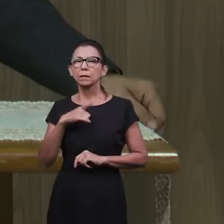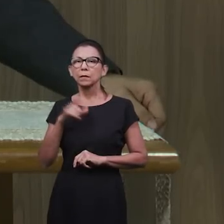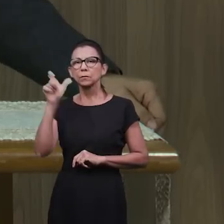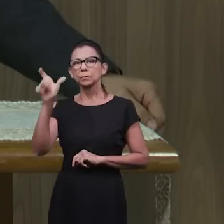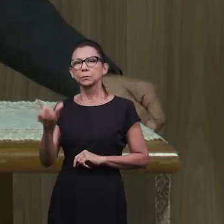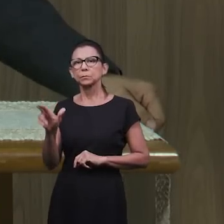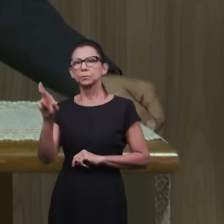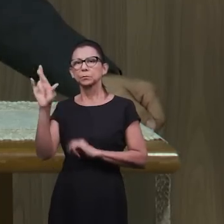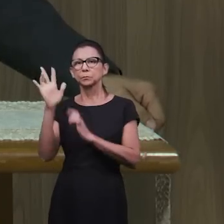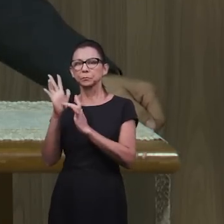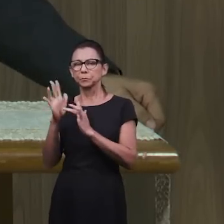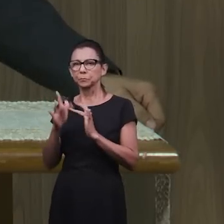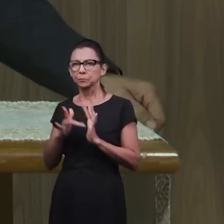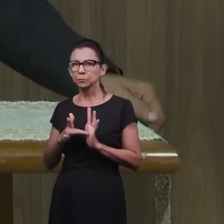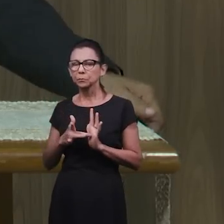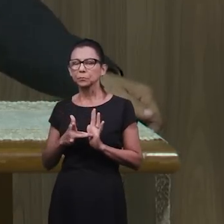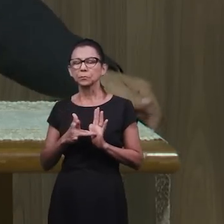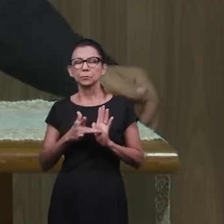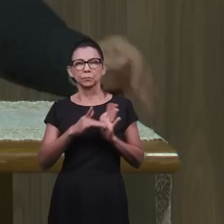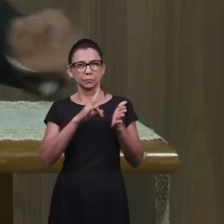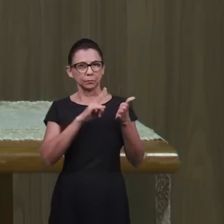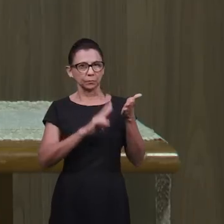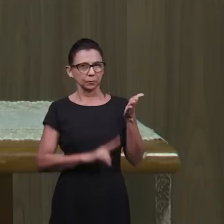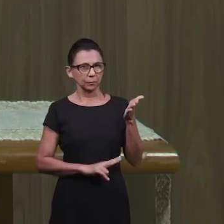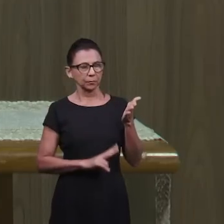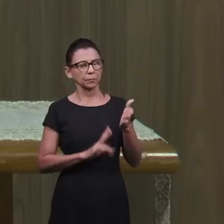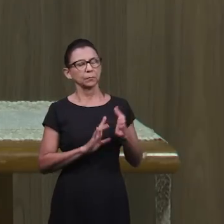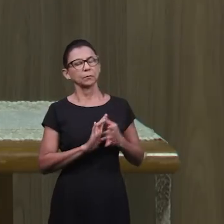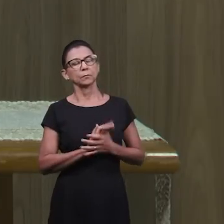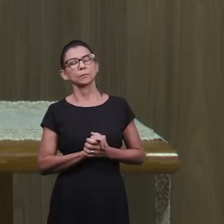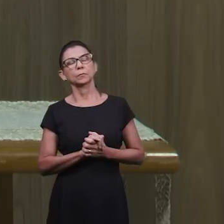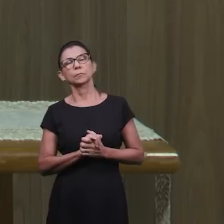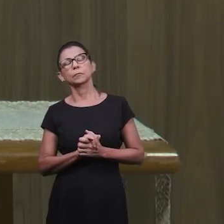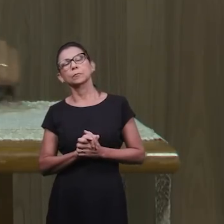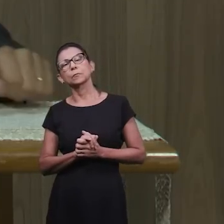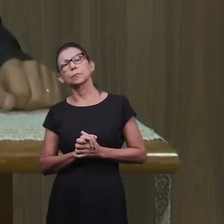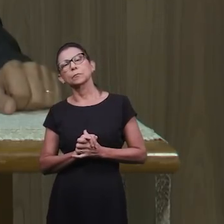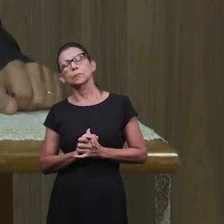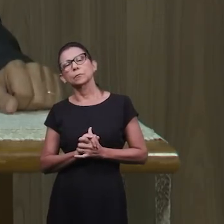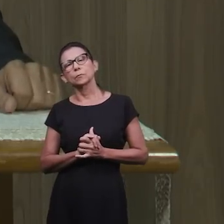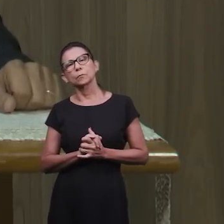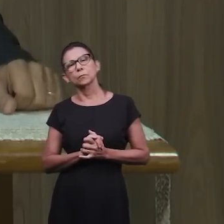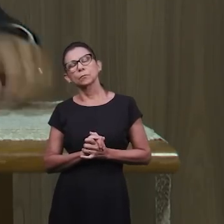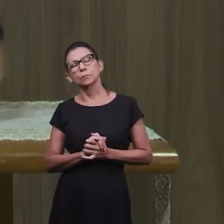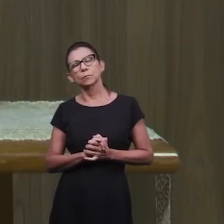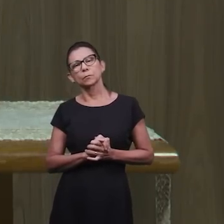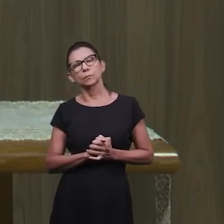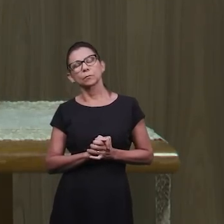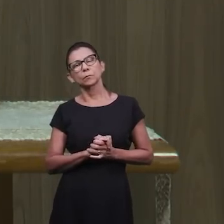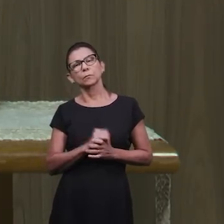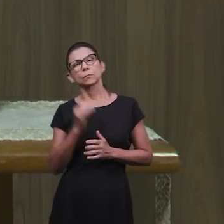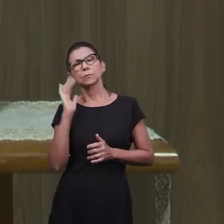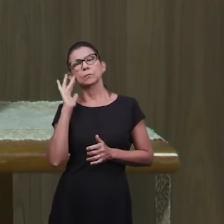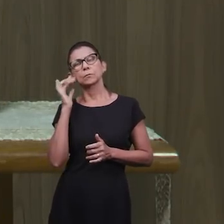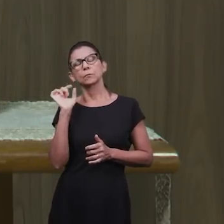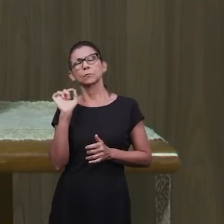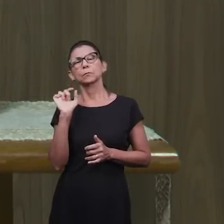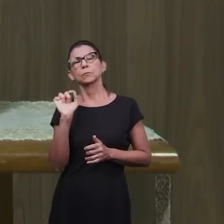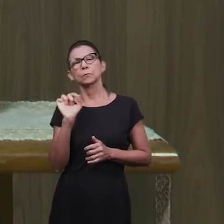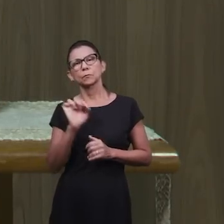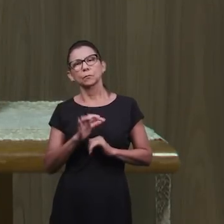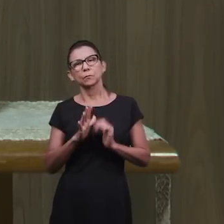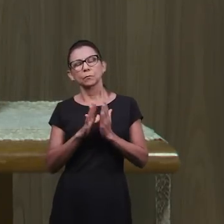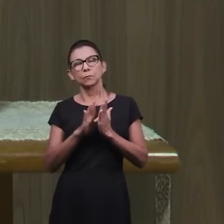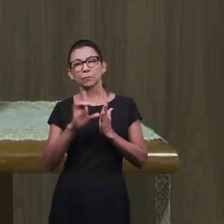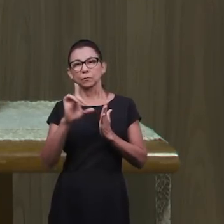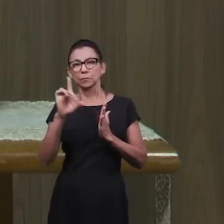Jesus. Quando nós lemos o texto aqui, na sua íntegra, nós vamos entendendo ali de um homem